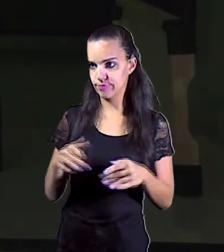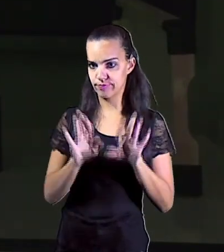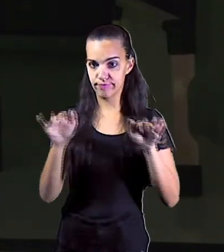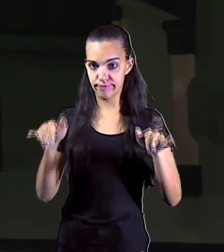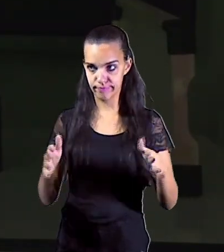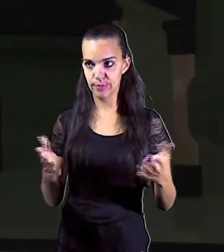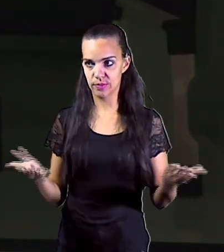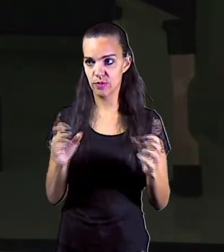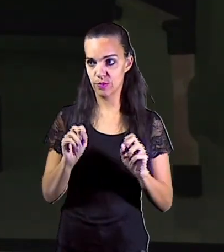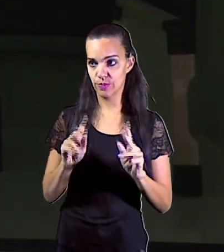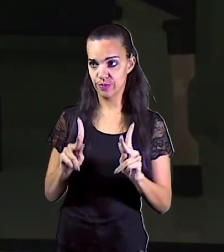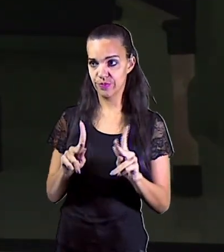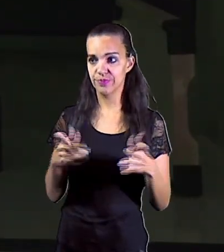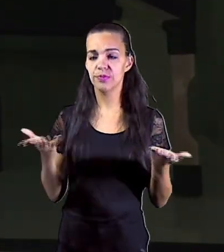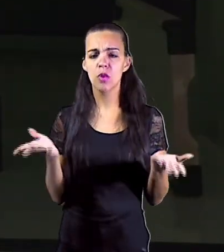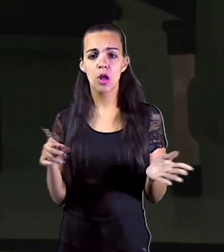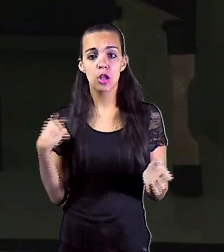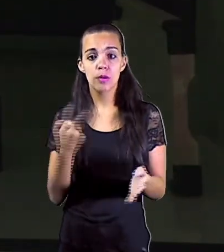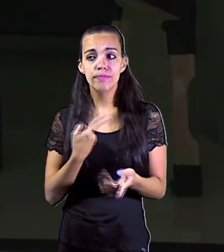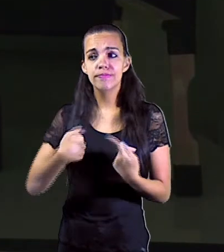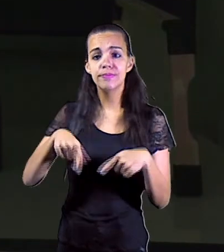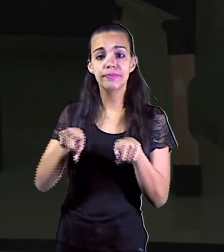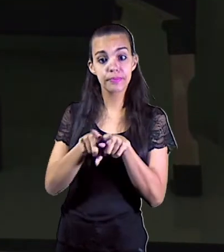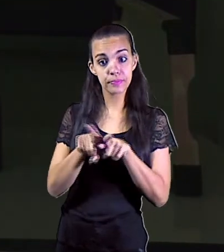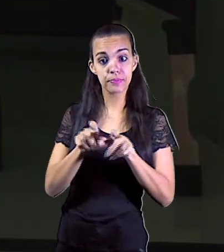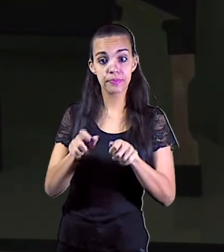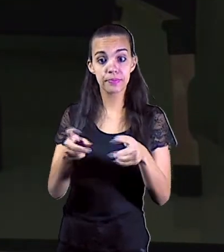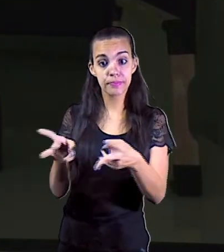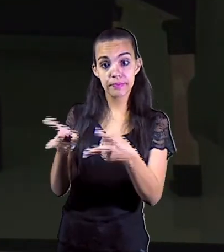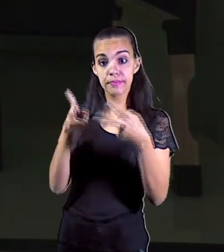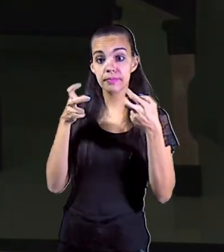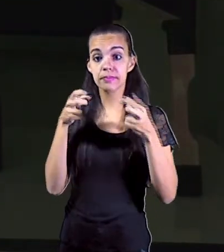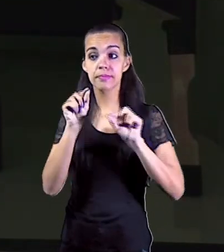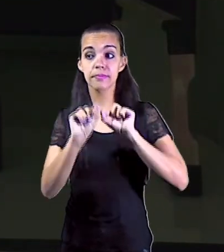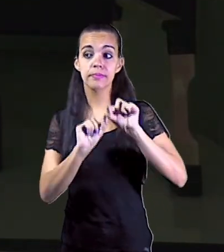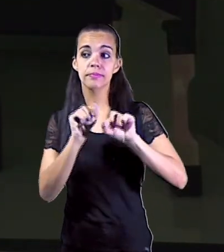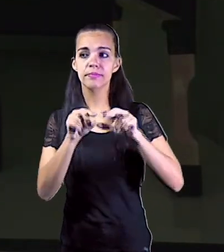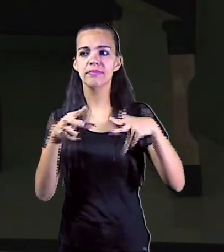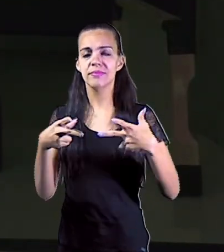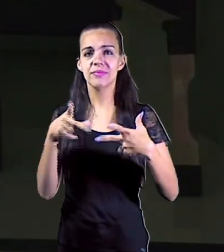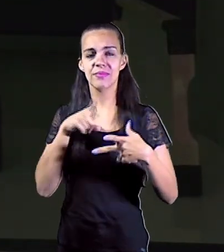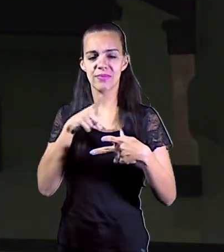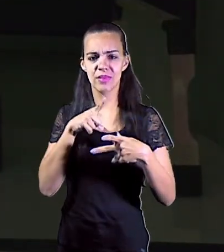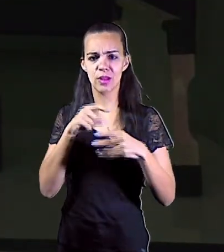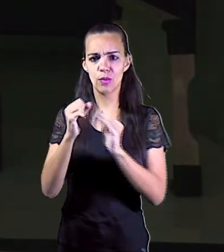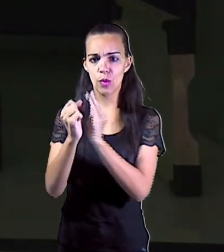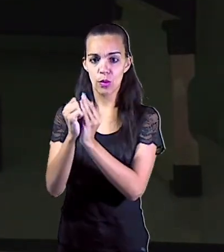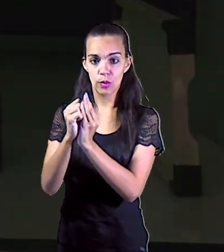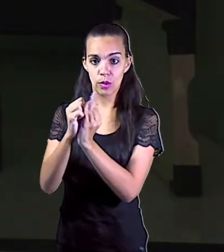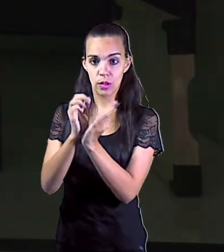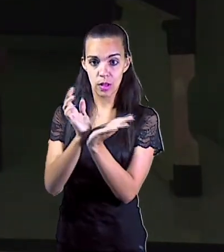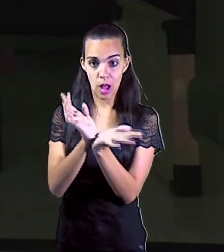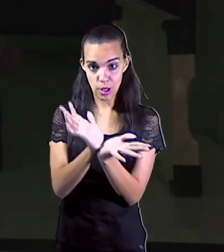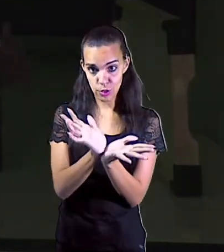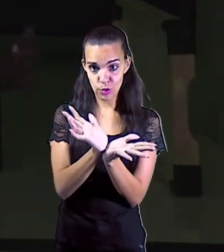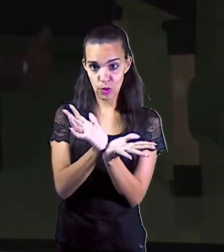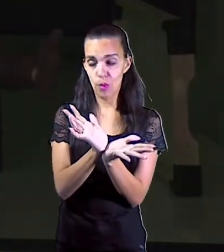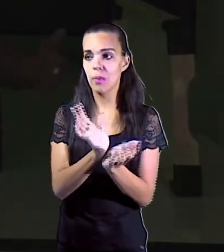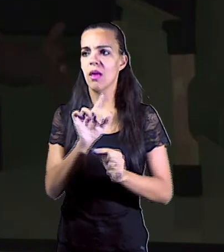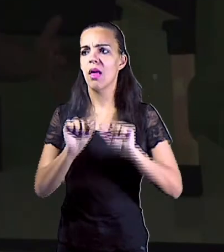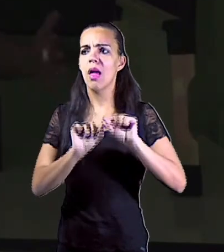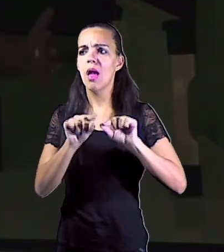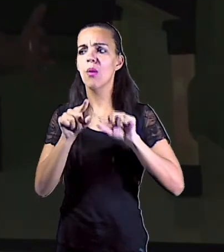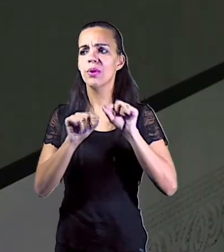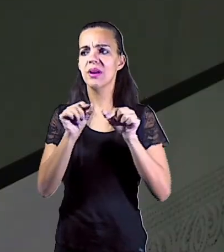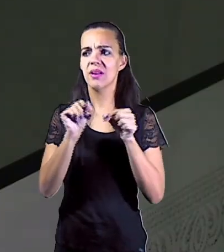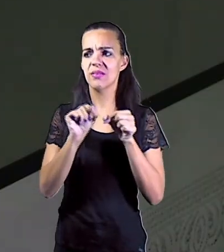ok? Nós também podemos perceber que as sombras, elas dependem,